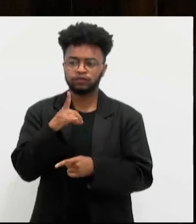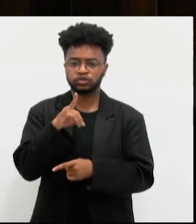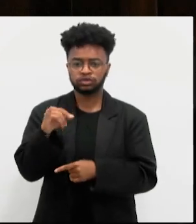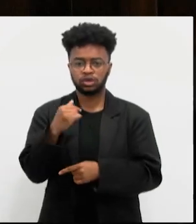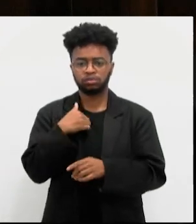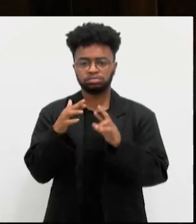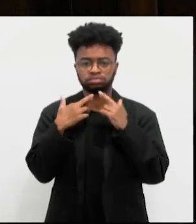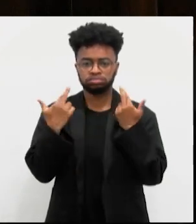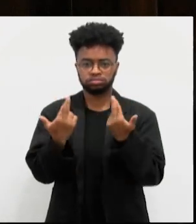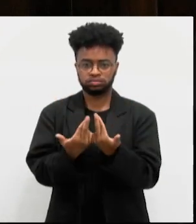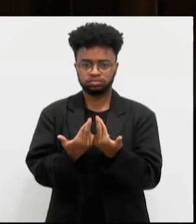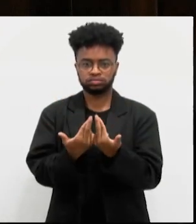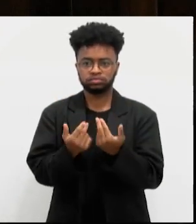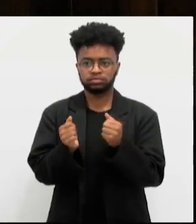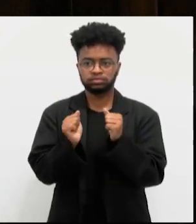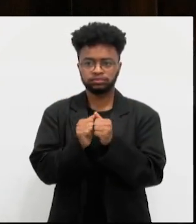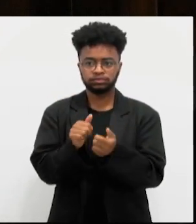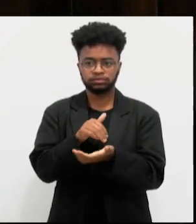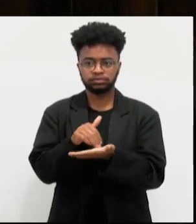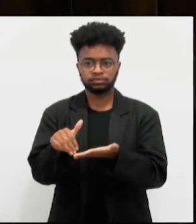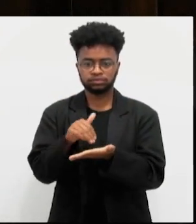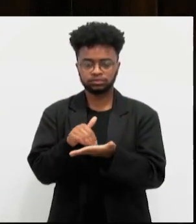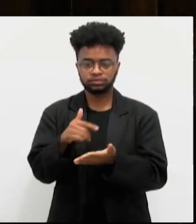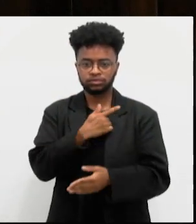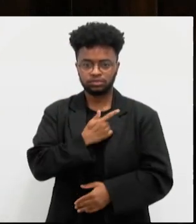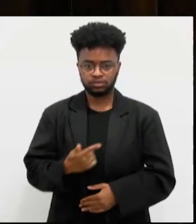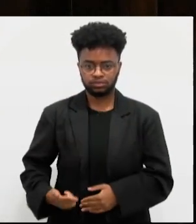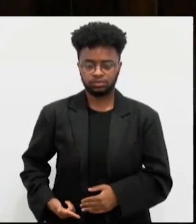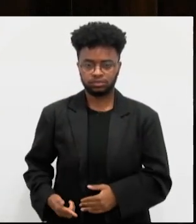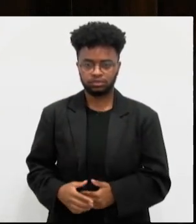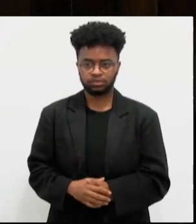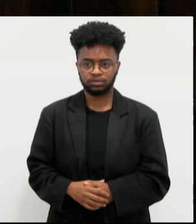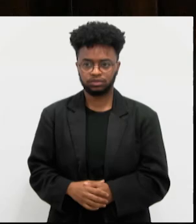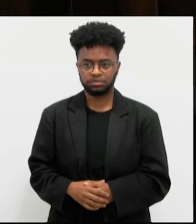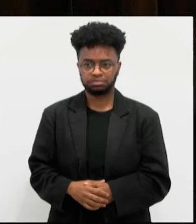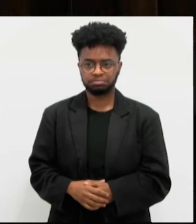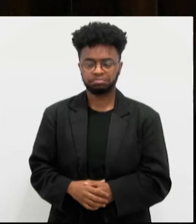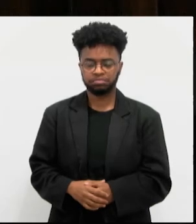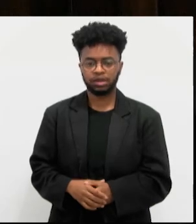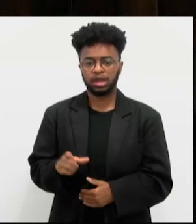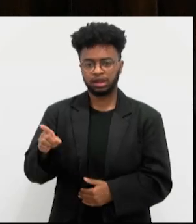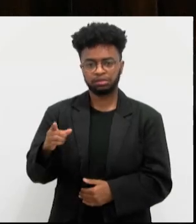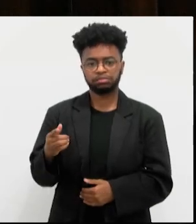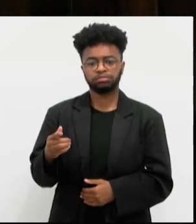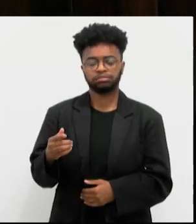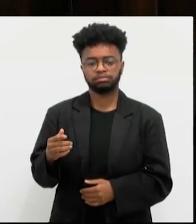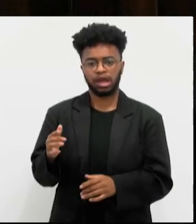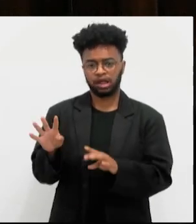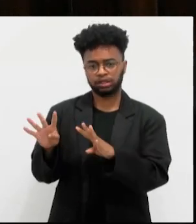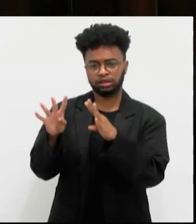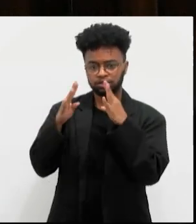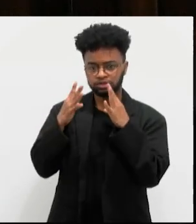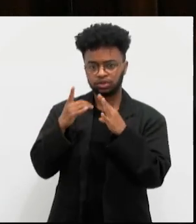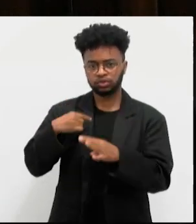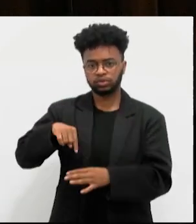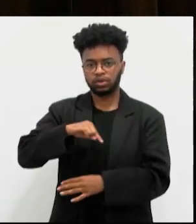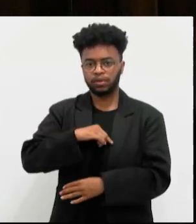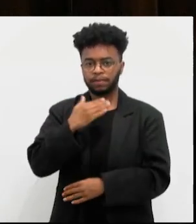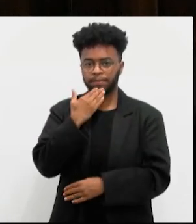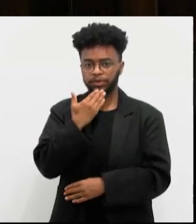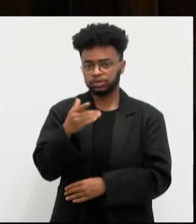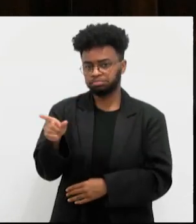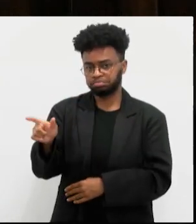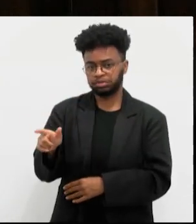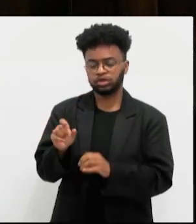reunião com o secretário de governo, que foi muito solícito, pedimos o empenho do